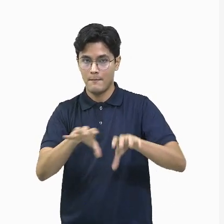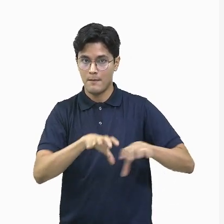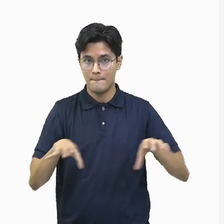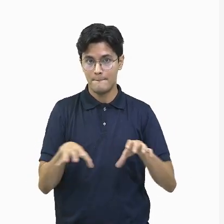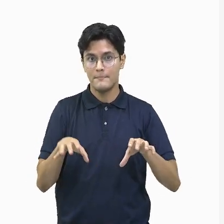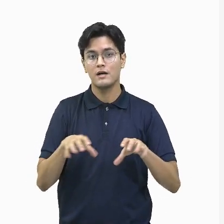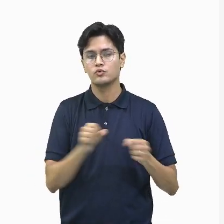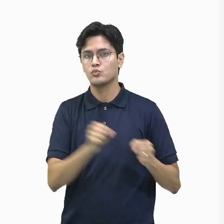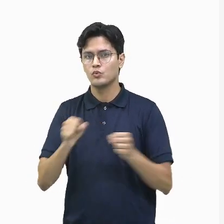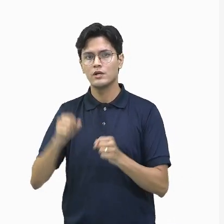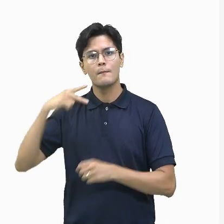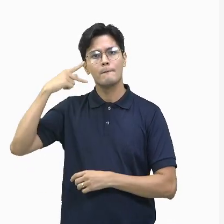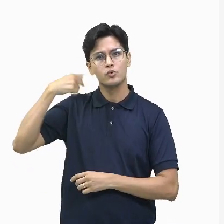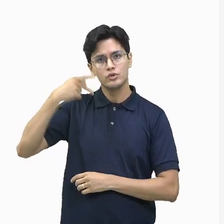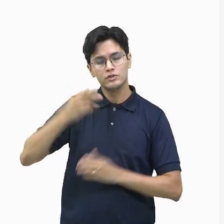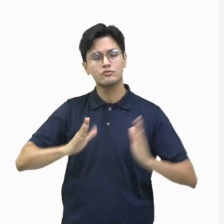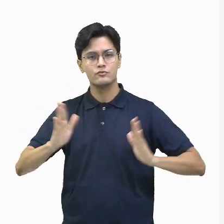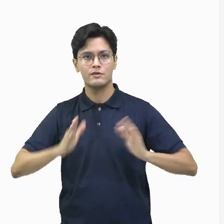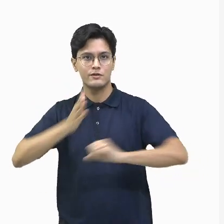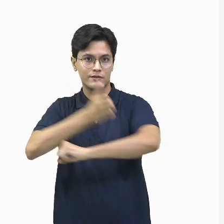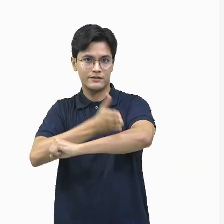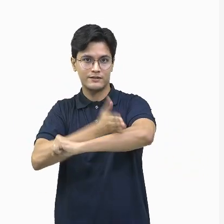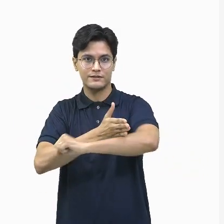Idade Média. Detalhamento,